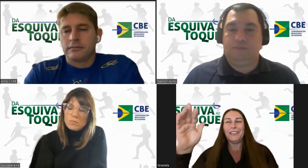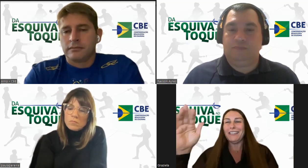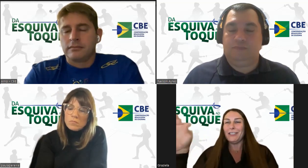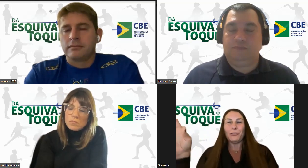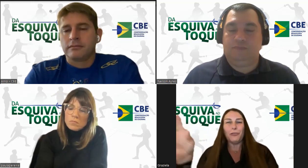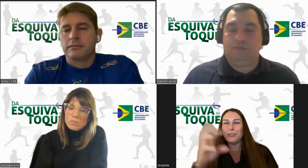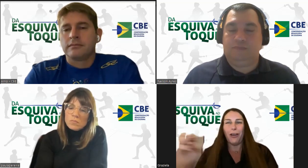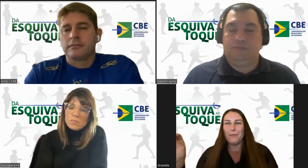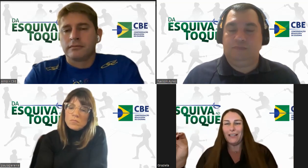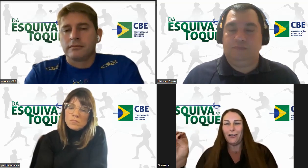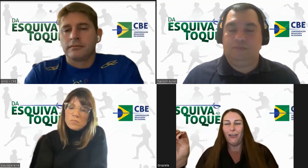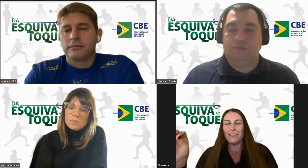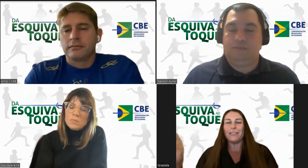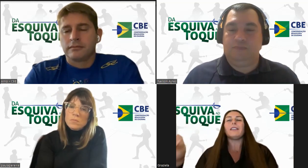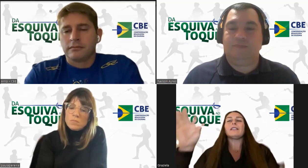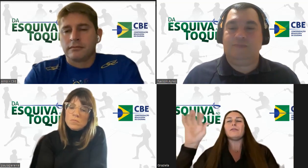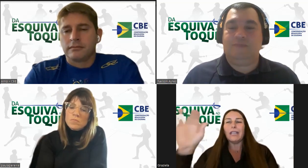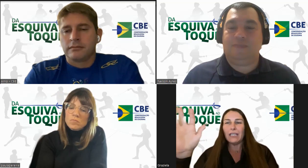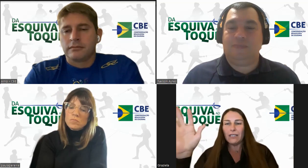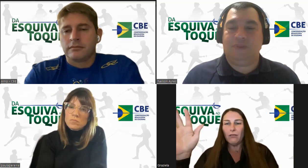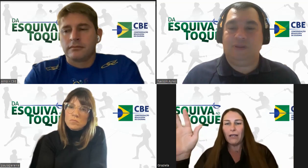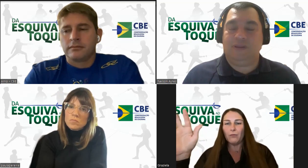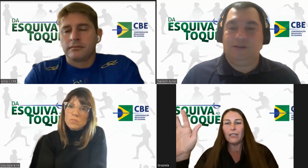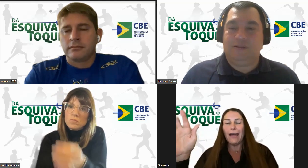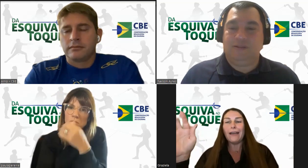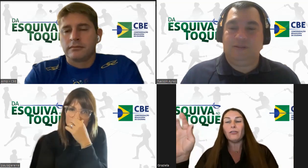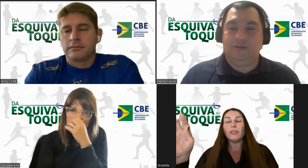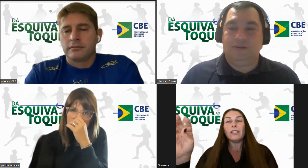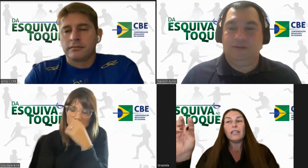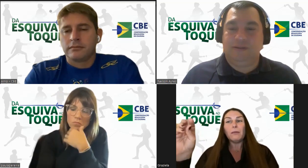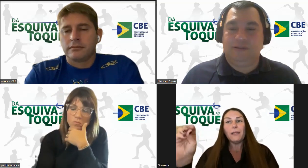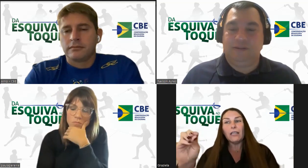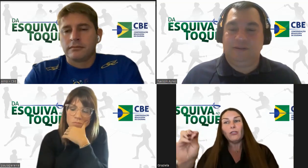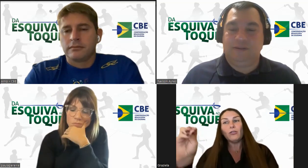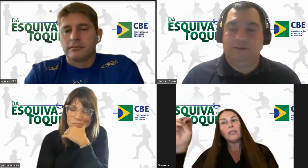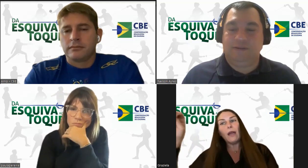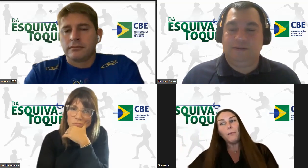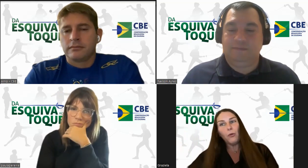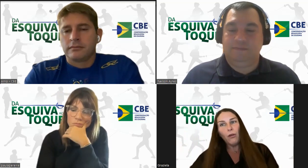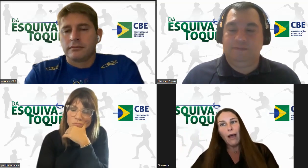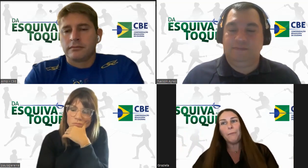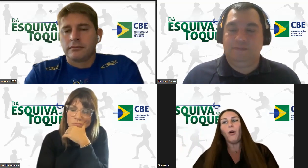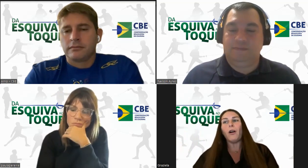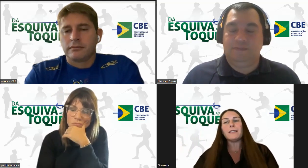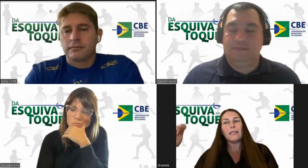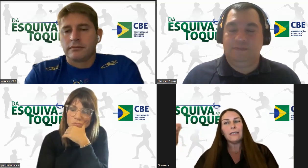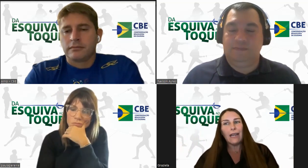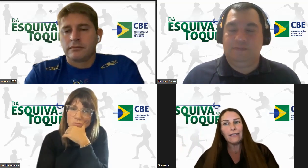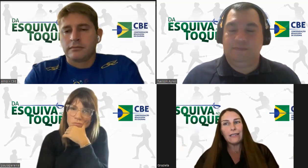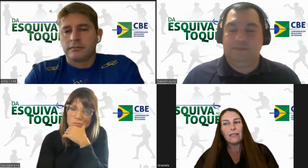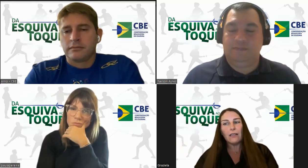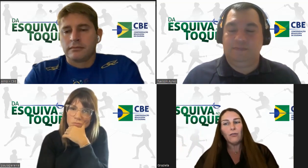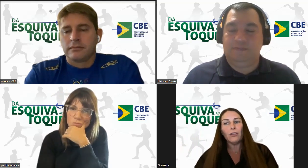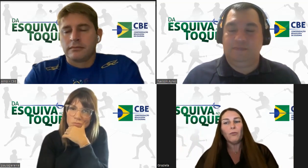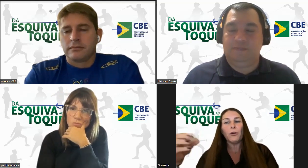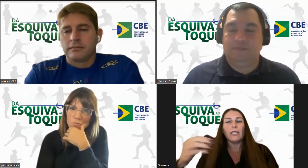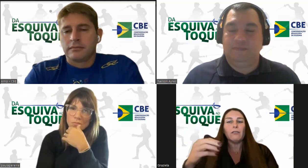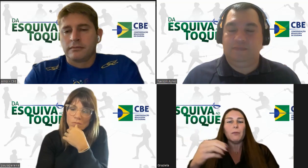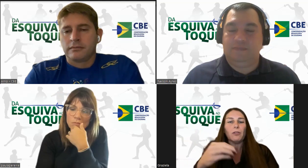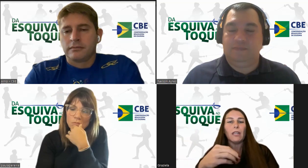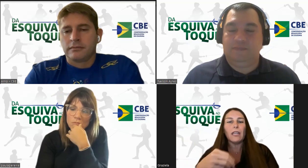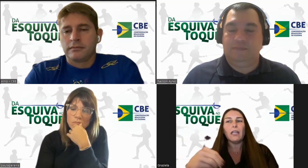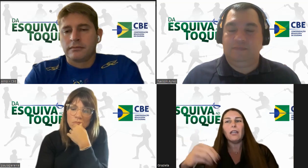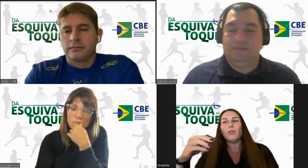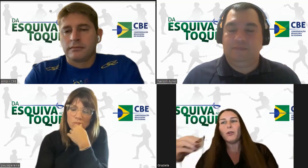é muito endorfina isso consome a glicose Então tem que entrar o carboidrato e dependendo do tempo após hidratação e